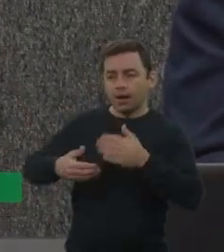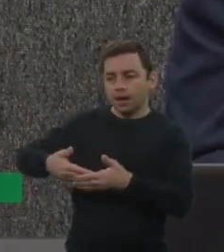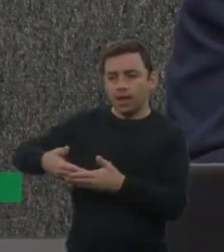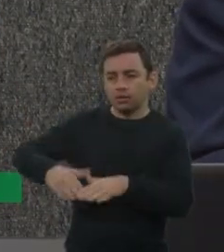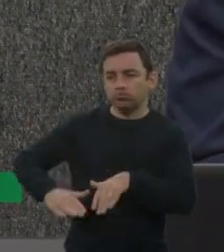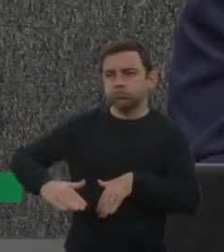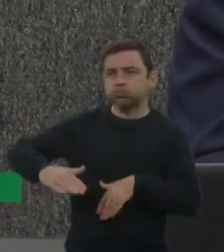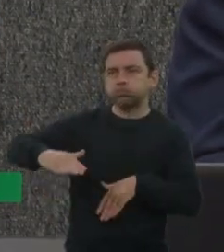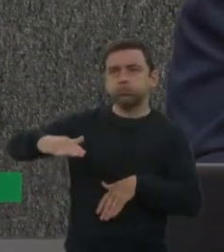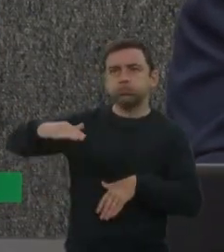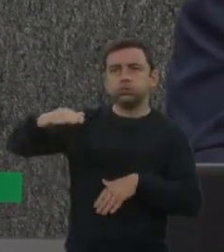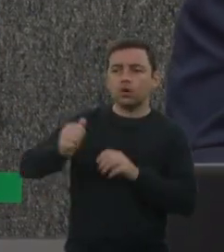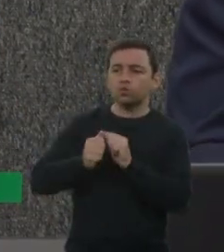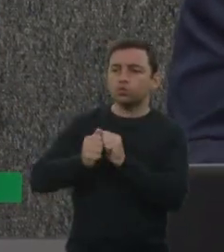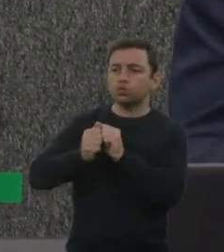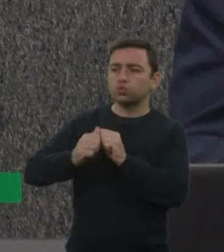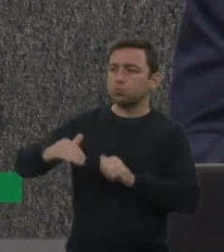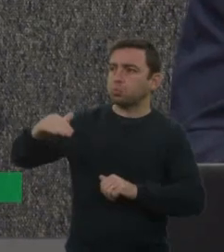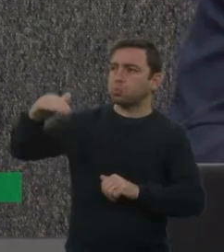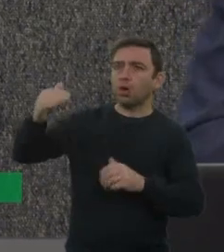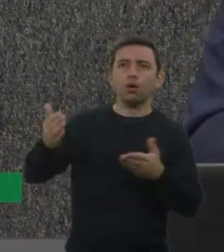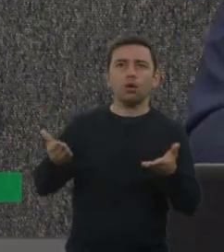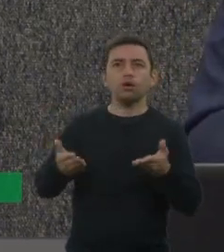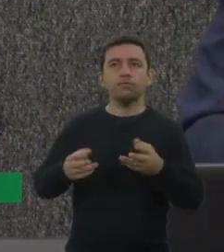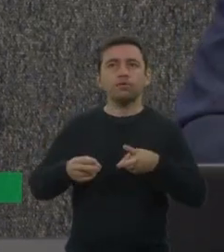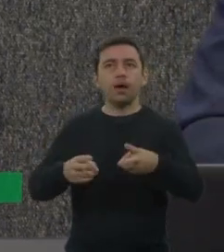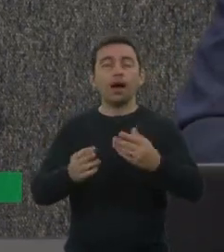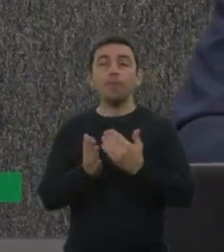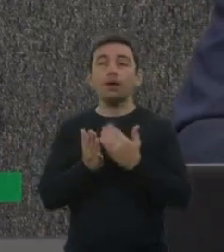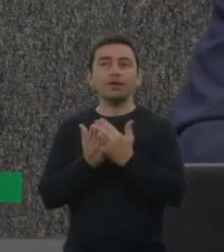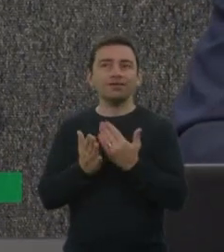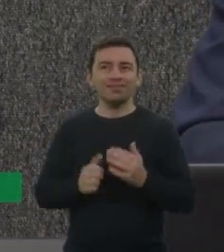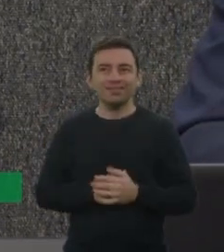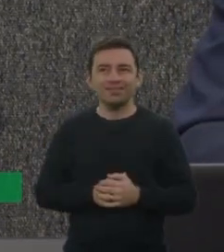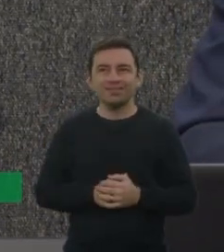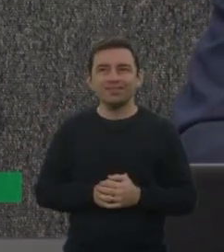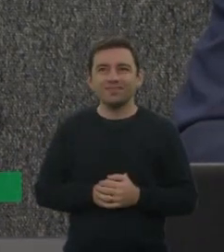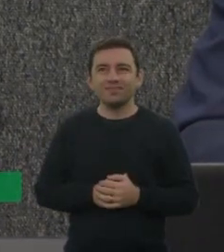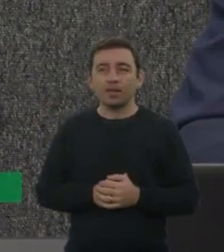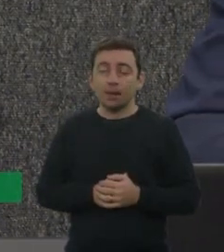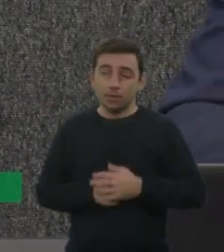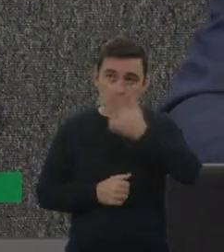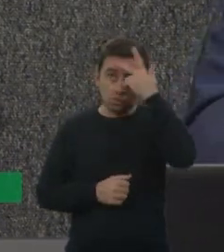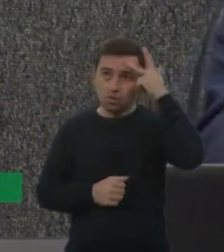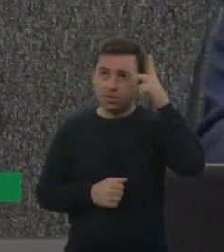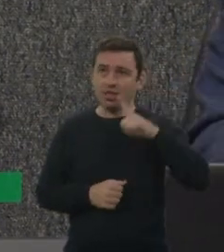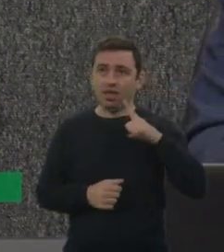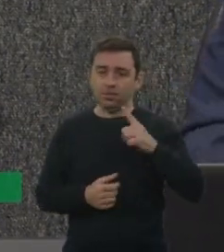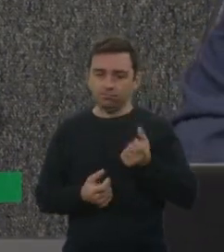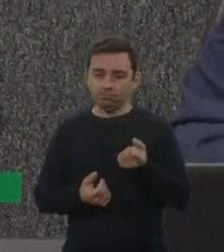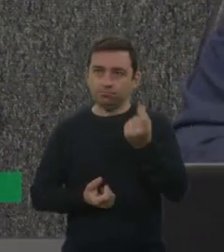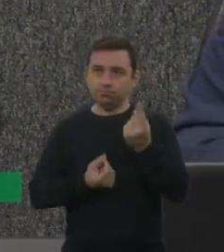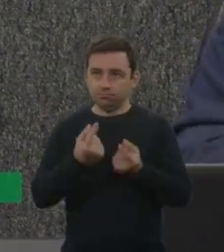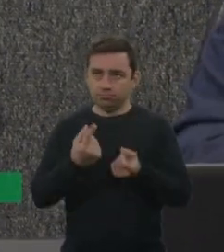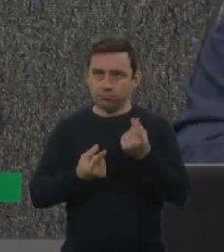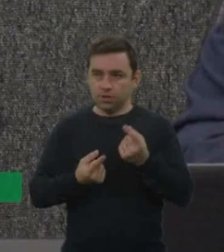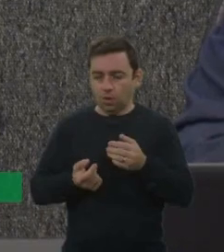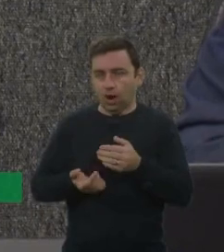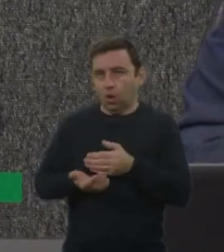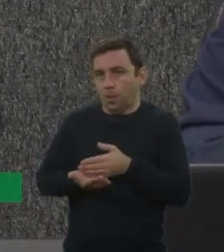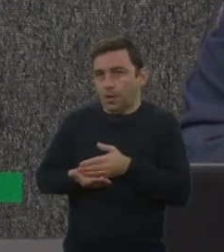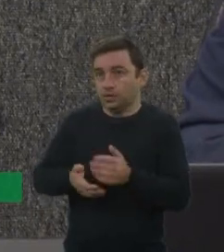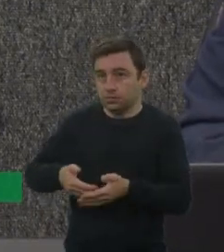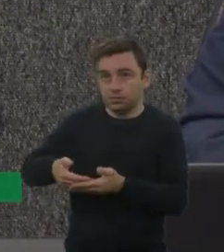que estão convivendo conosco. Uma pessoa com raras não é para os primeiros anos de vida. Ela